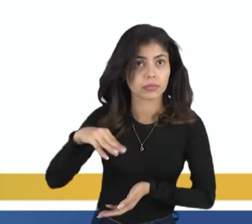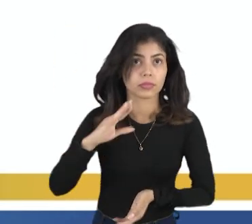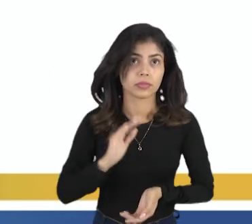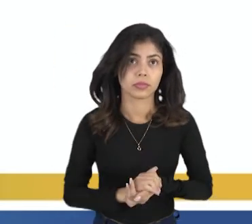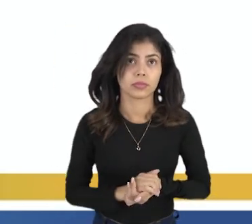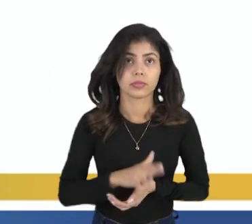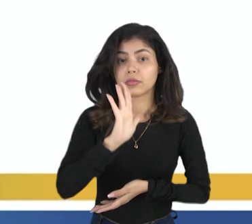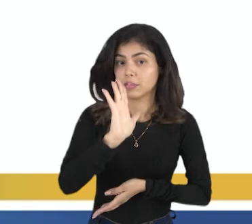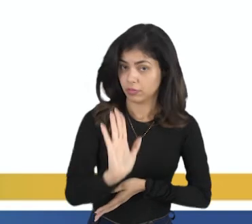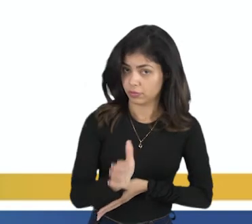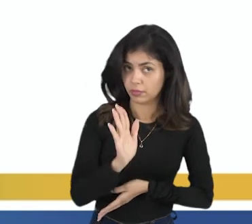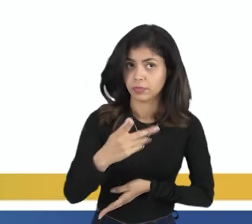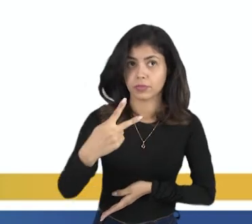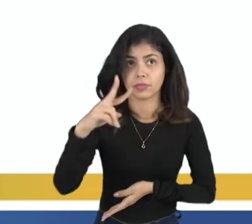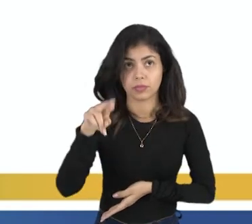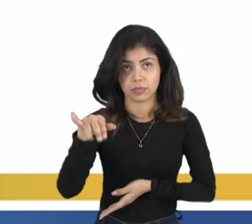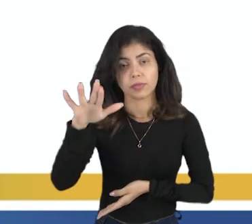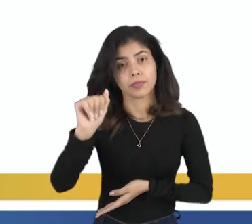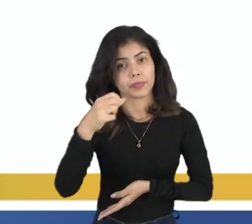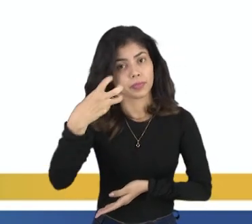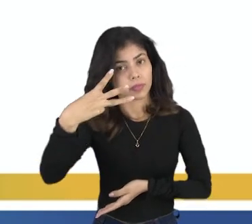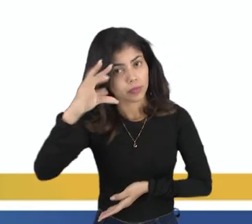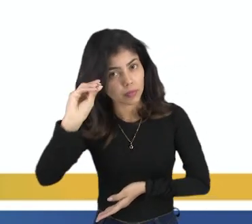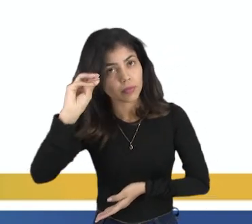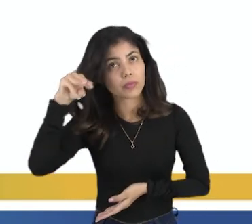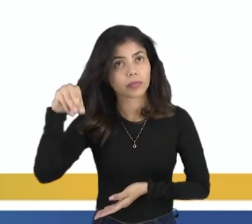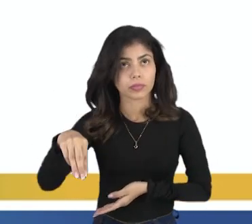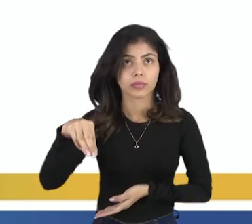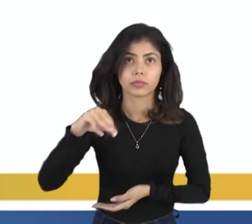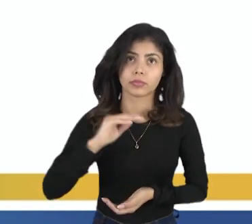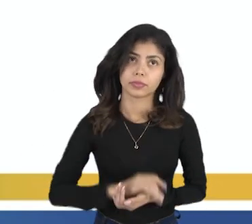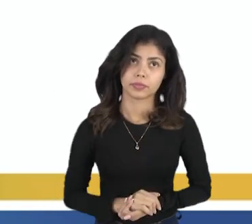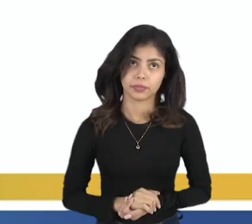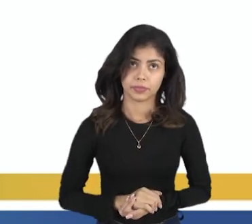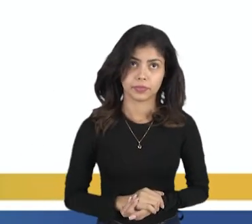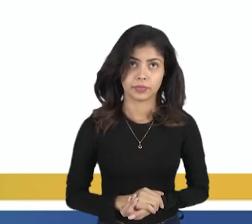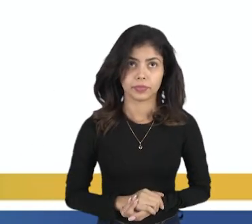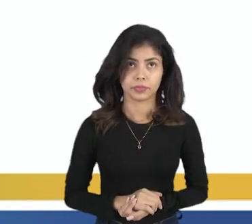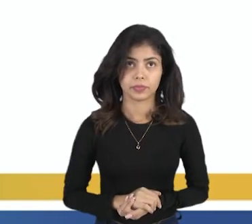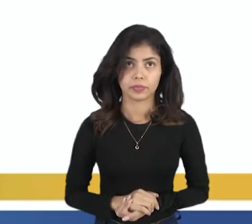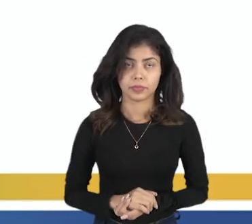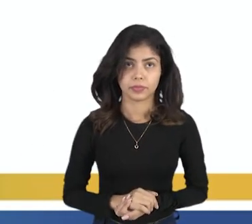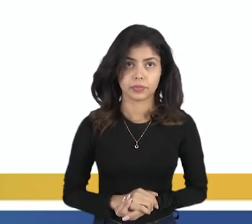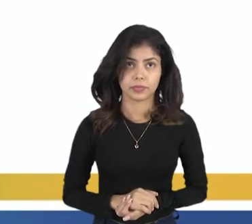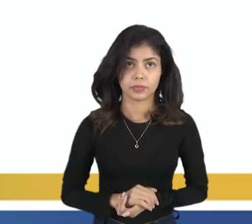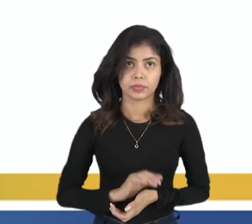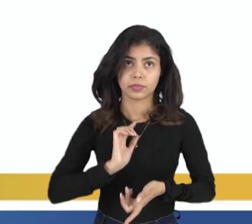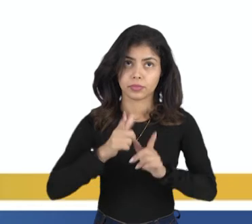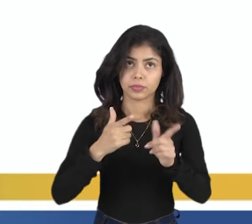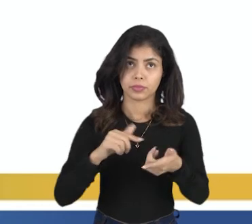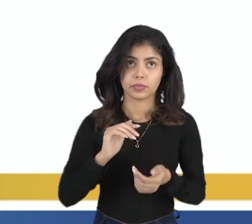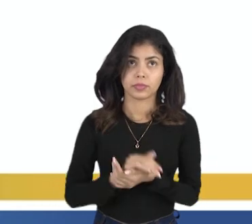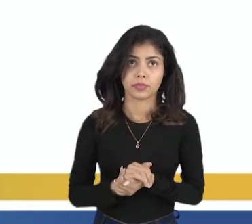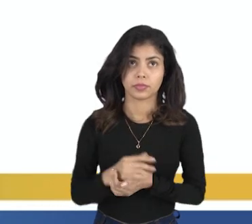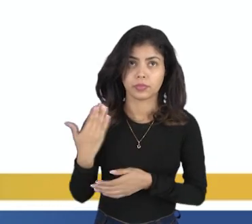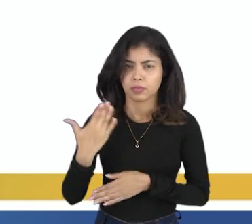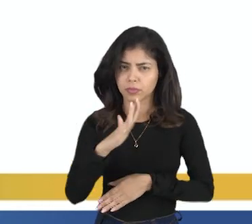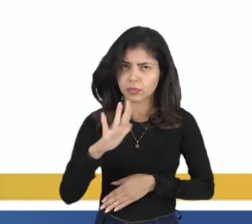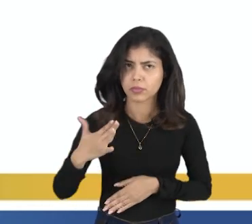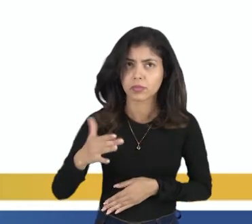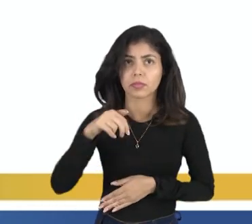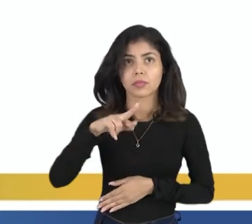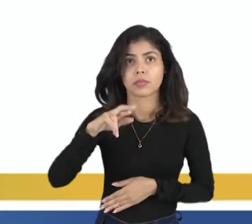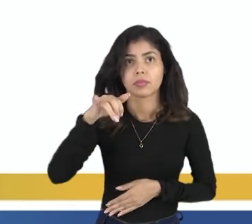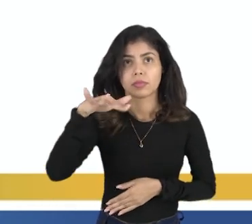10 metros, né? E da paineira realmente é igual a 30 metros. Então, a letra D diz que, em